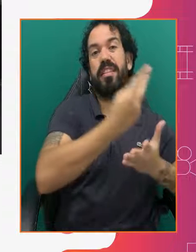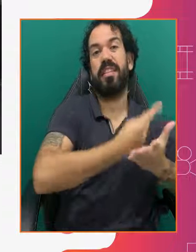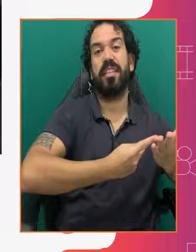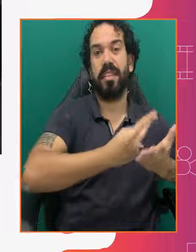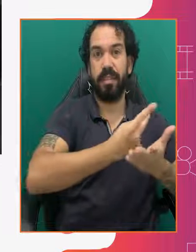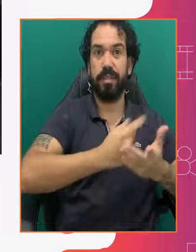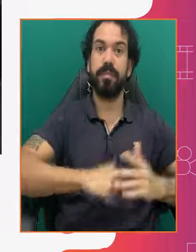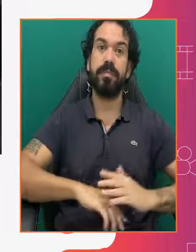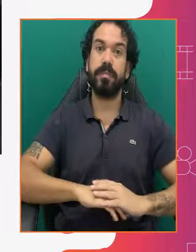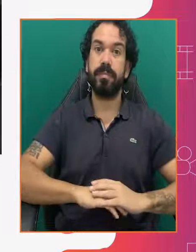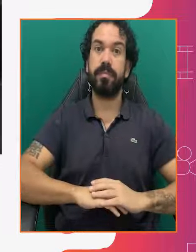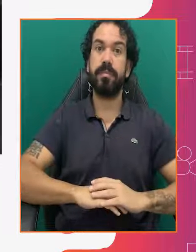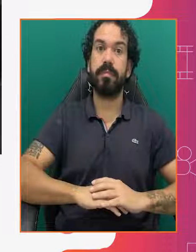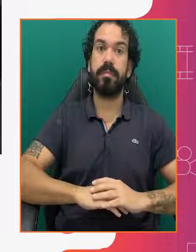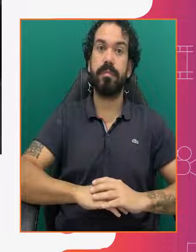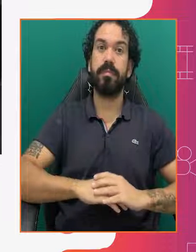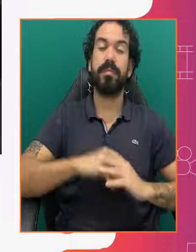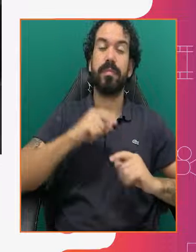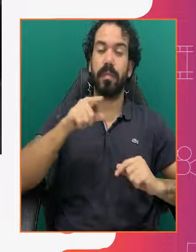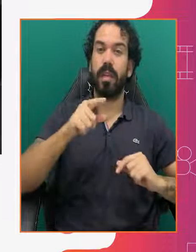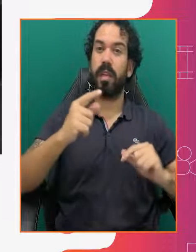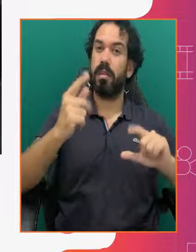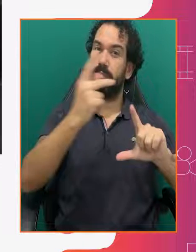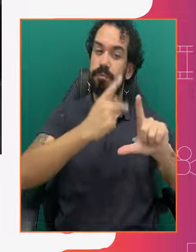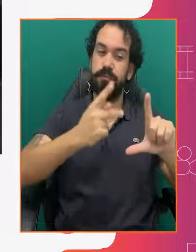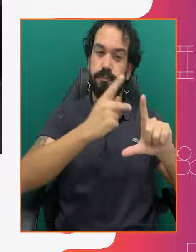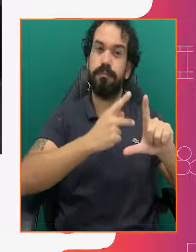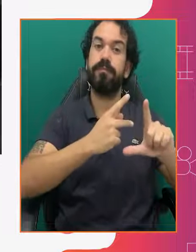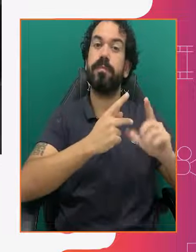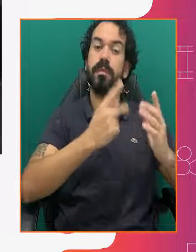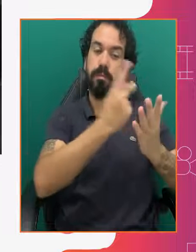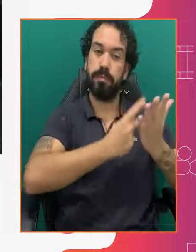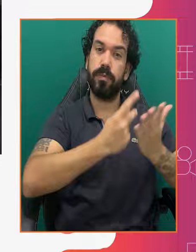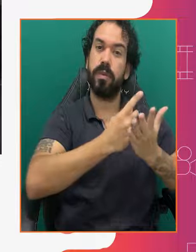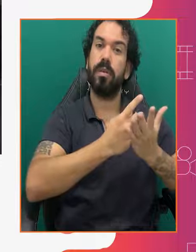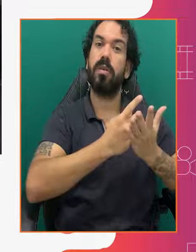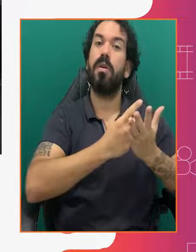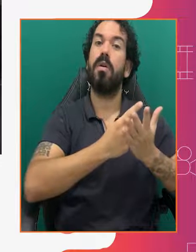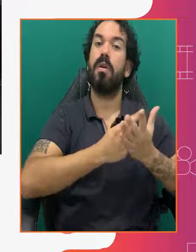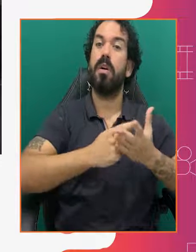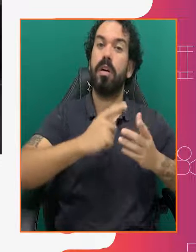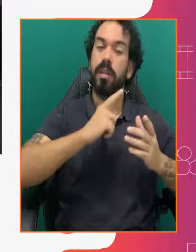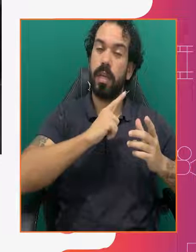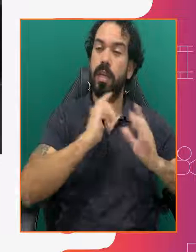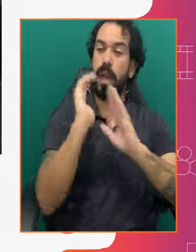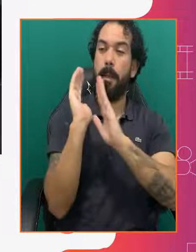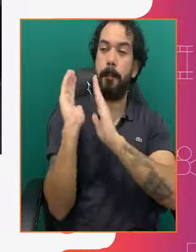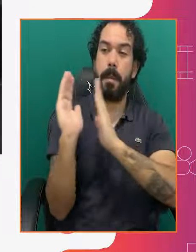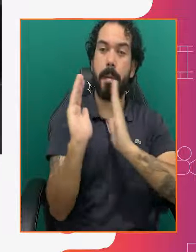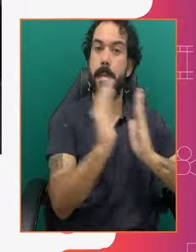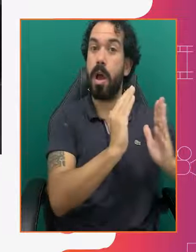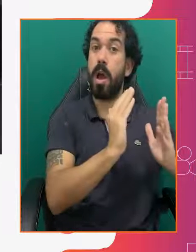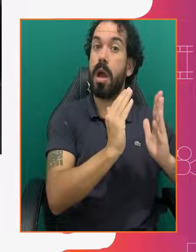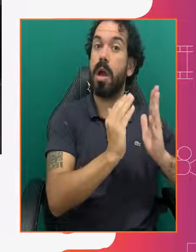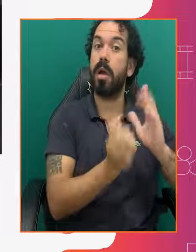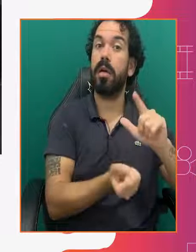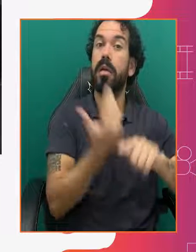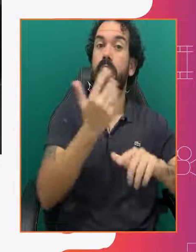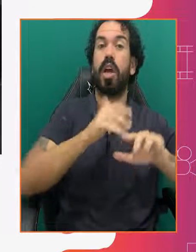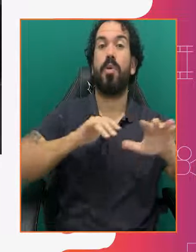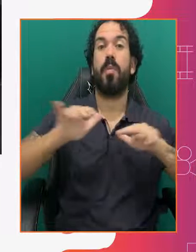os desenhos. Essas ilustrações são colocadas em sequência, gerando o movimento,